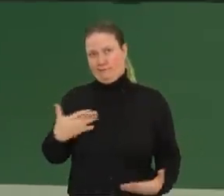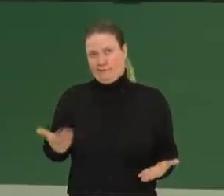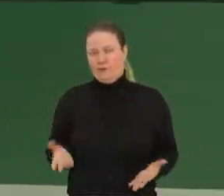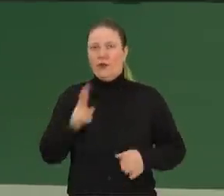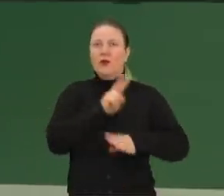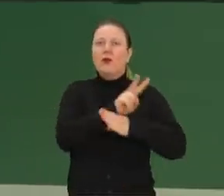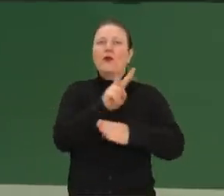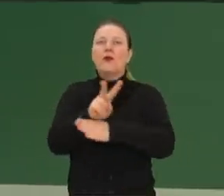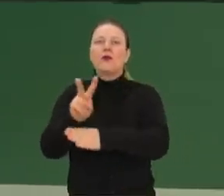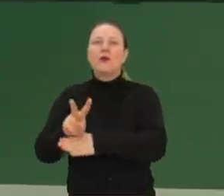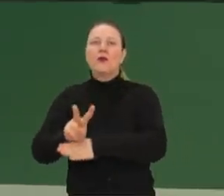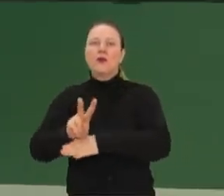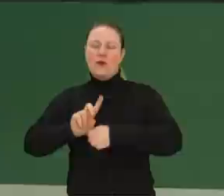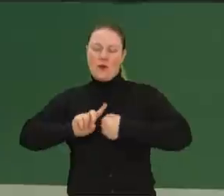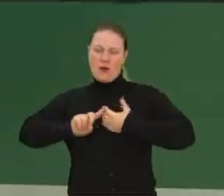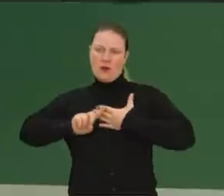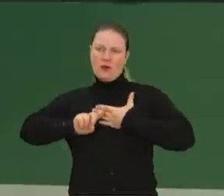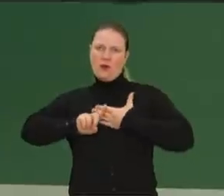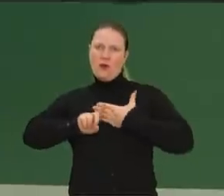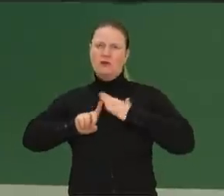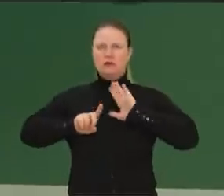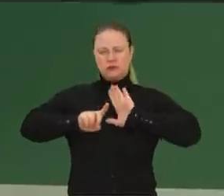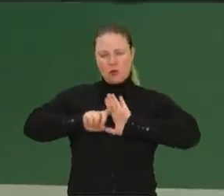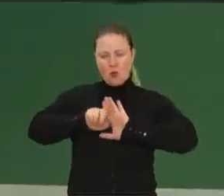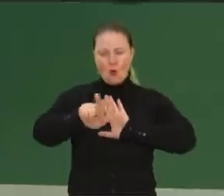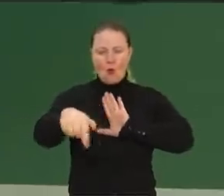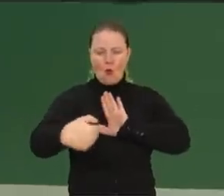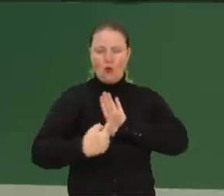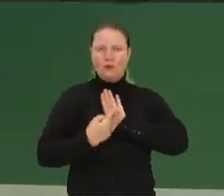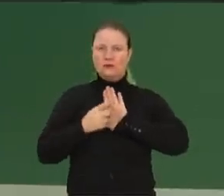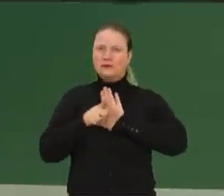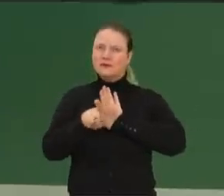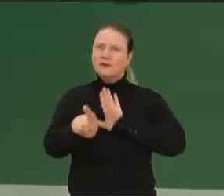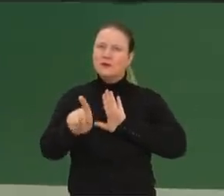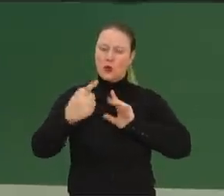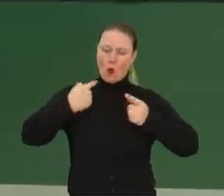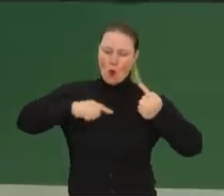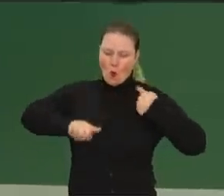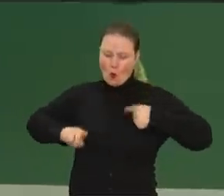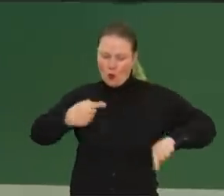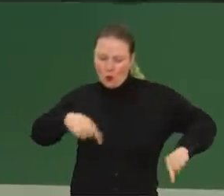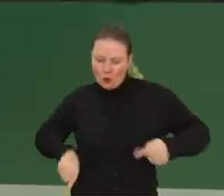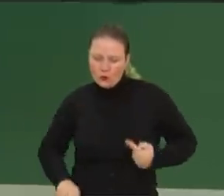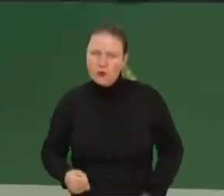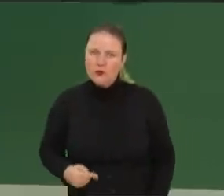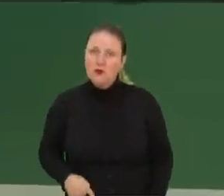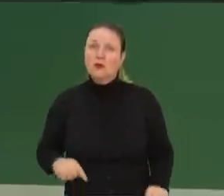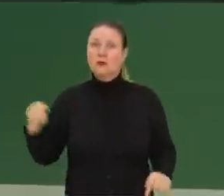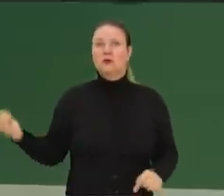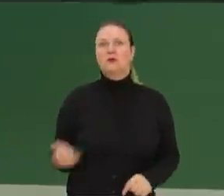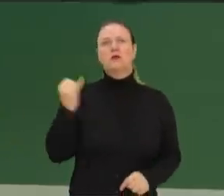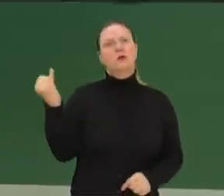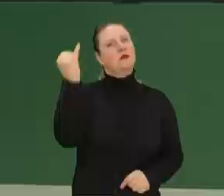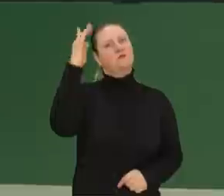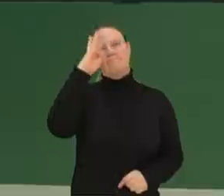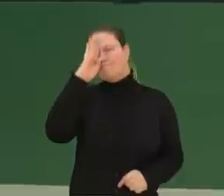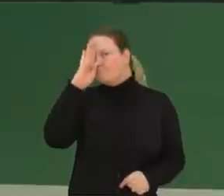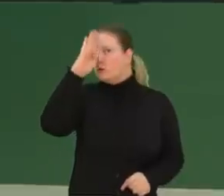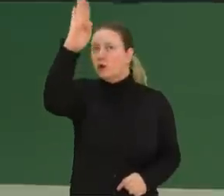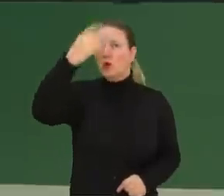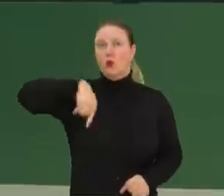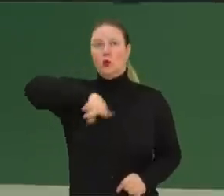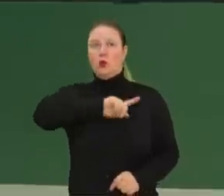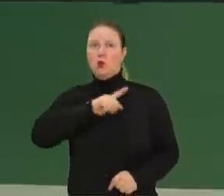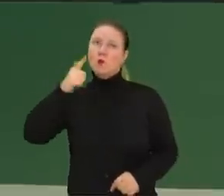sua imunidade, principalmente agora, né, que todo mundo está vendo o quanto a imunidade é importante, é fundamental para que a